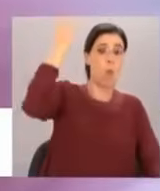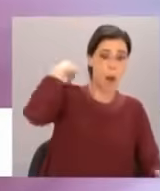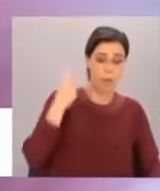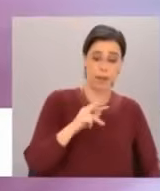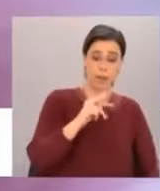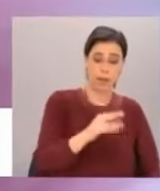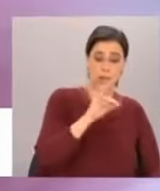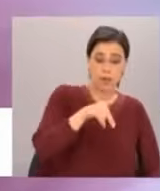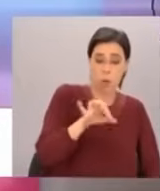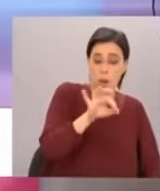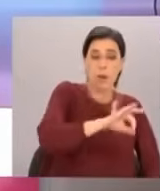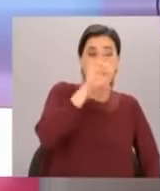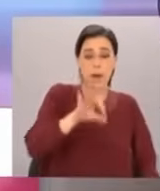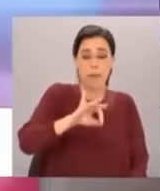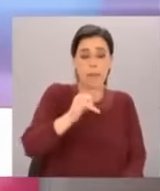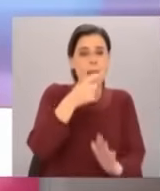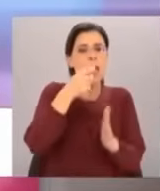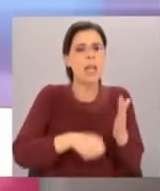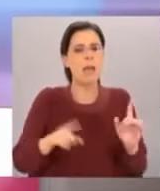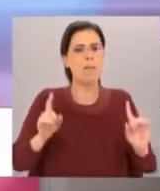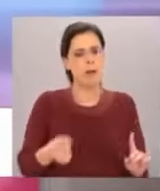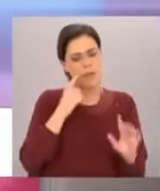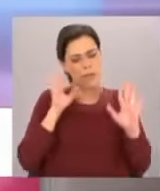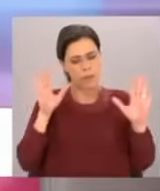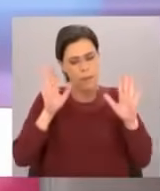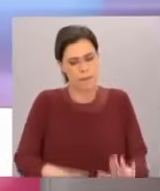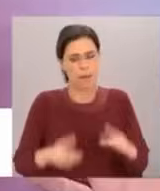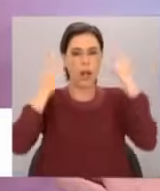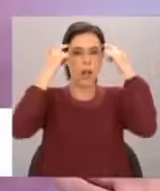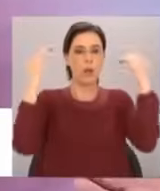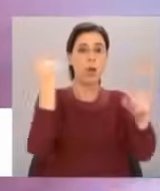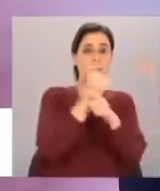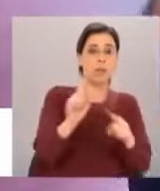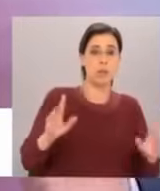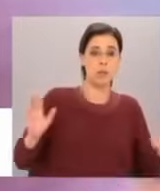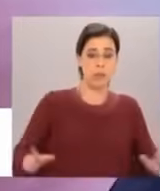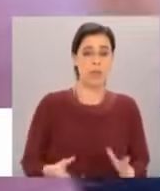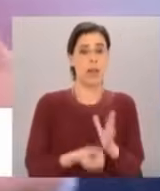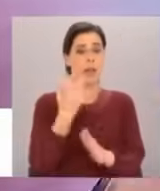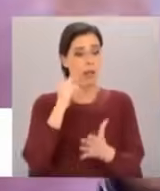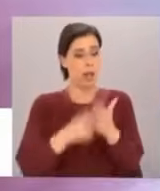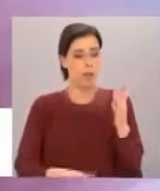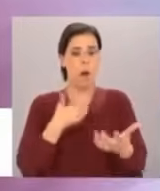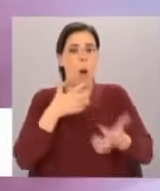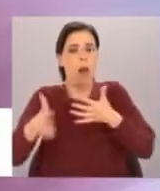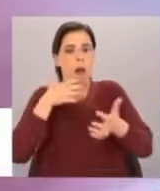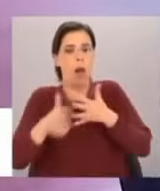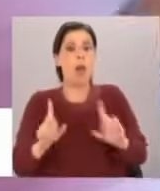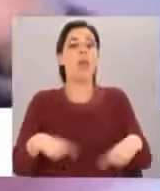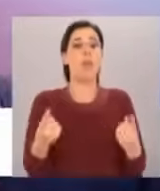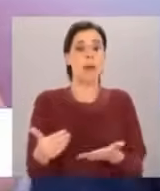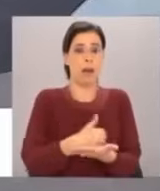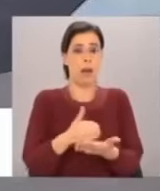passado 34,8 por cento do PIB e impostos vamos lá vez esperemos que esta loucura de uma vez por todas que aumentar impostos a torto e direito porque